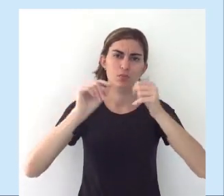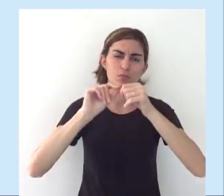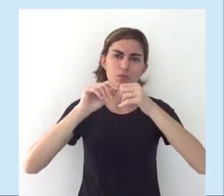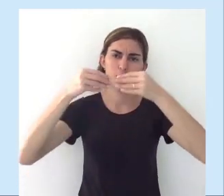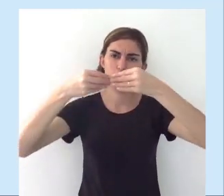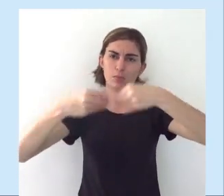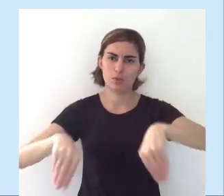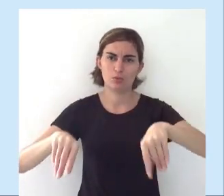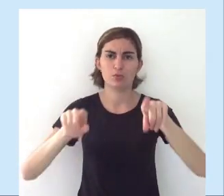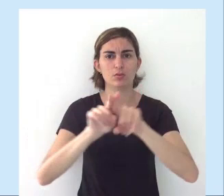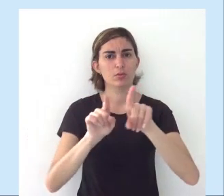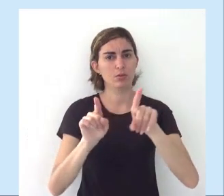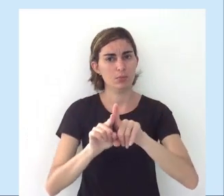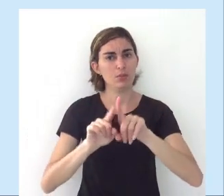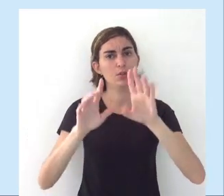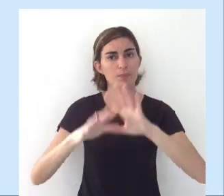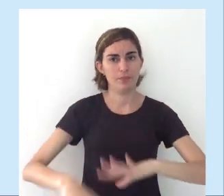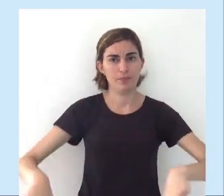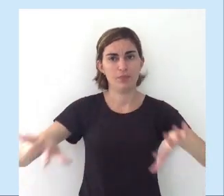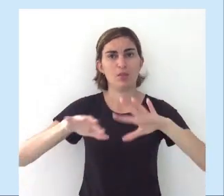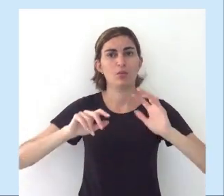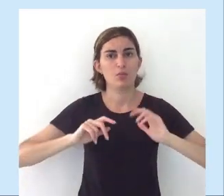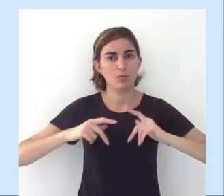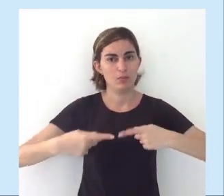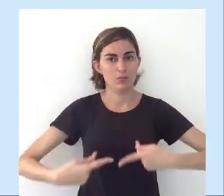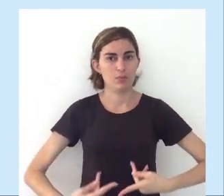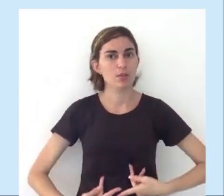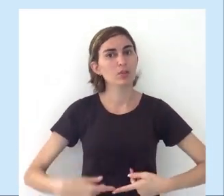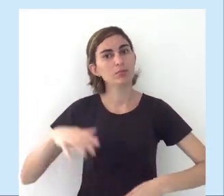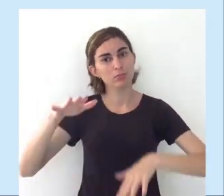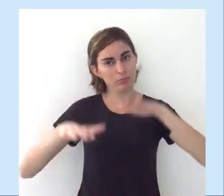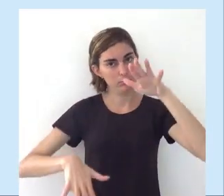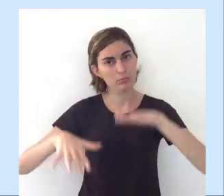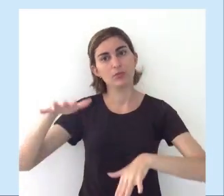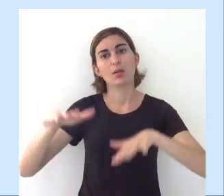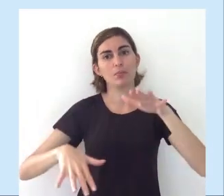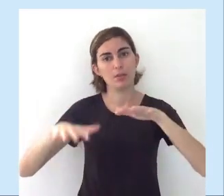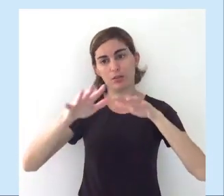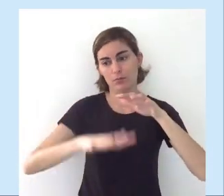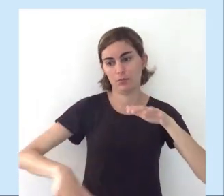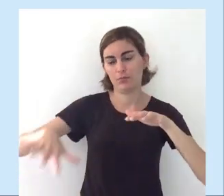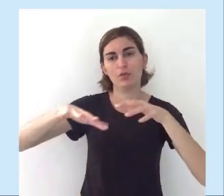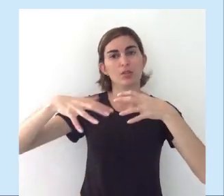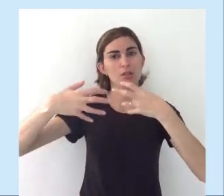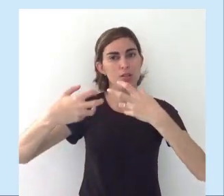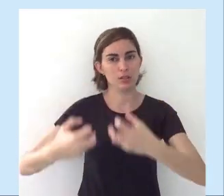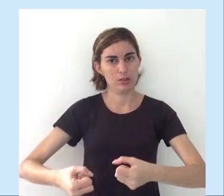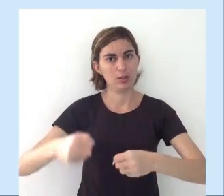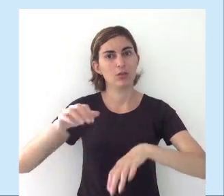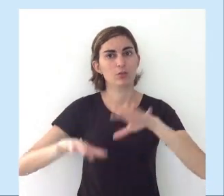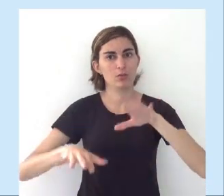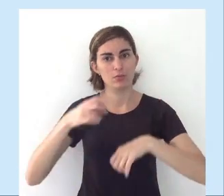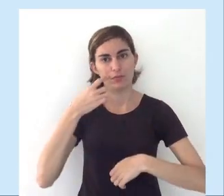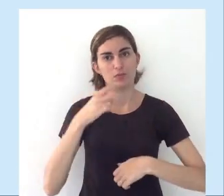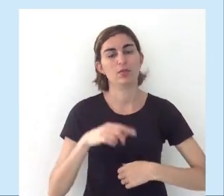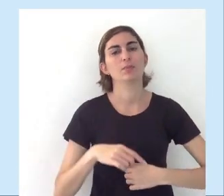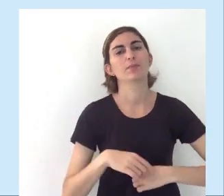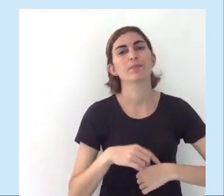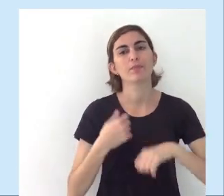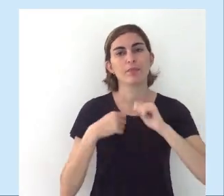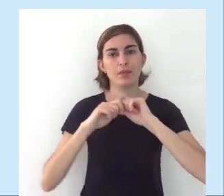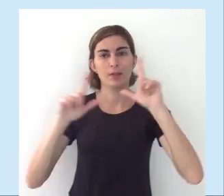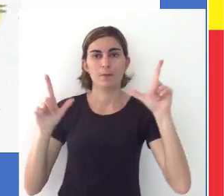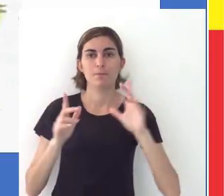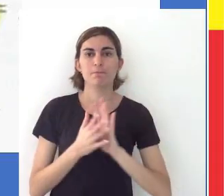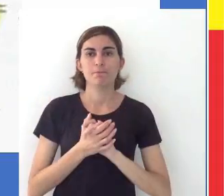ela pode ser prejudicial também para os seres humanos, né? Que dependem de um ambiente mais seco muitas vezes. Vamos lá,